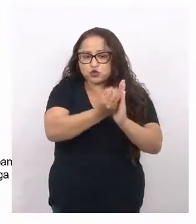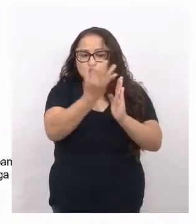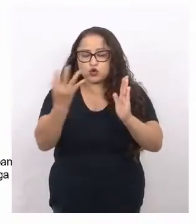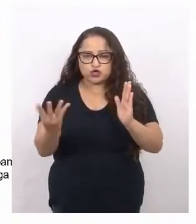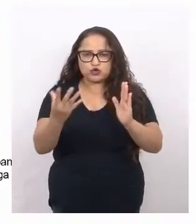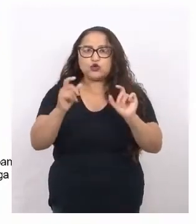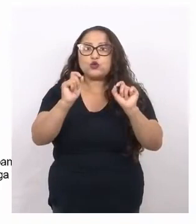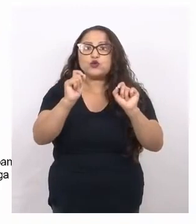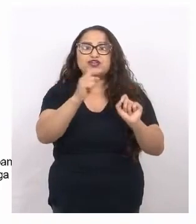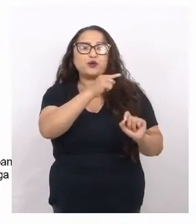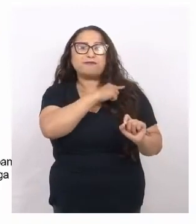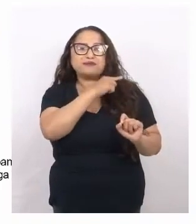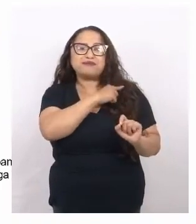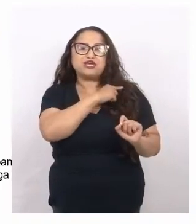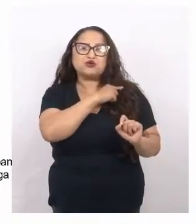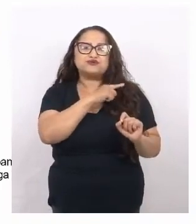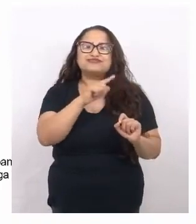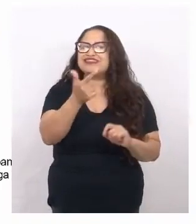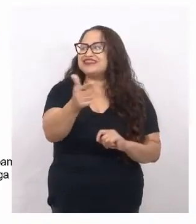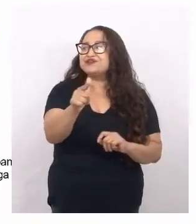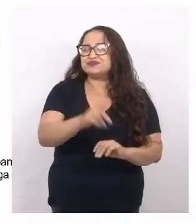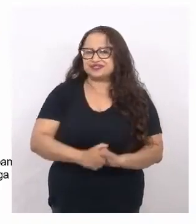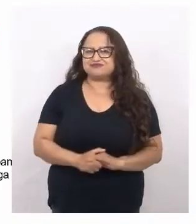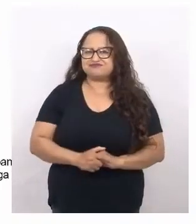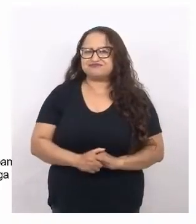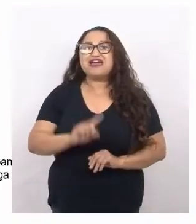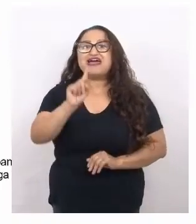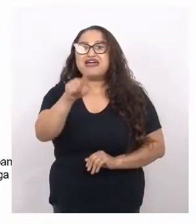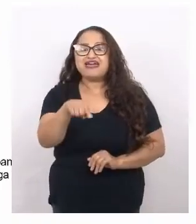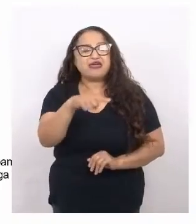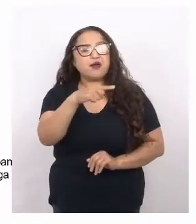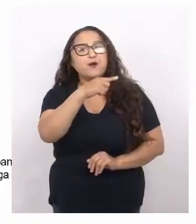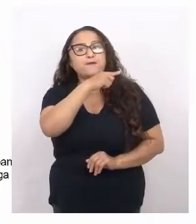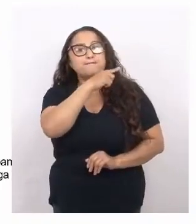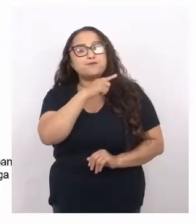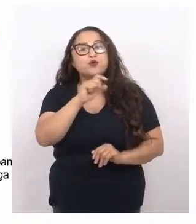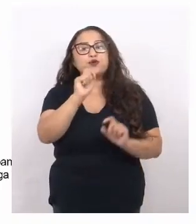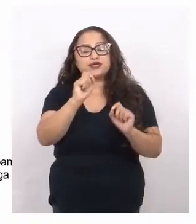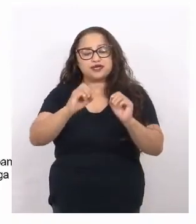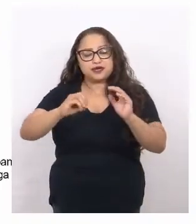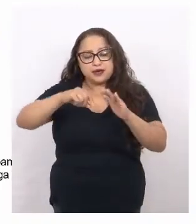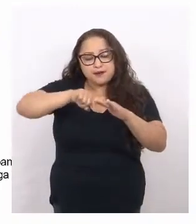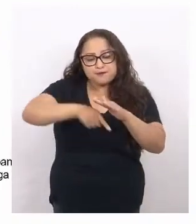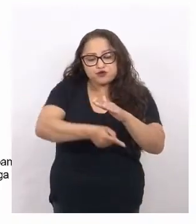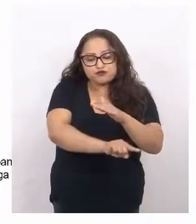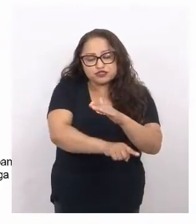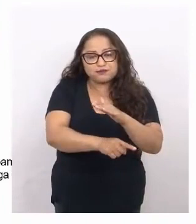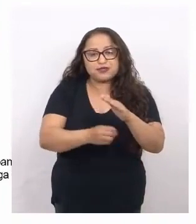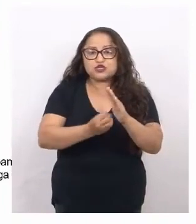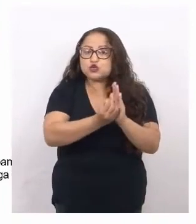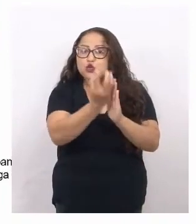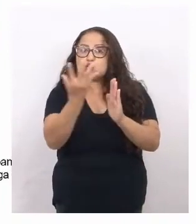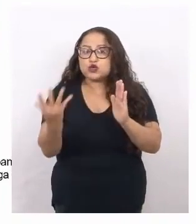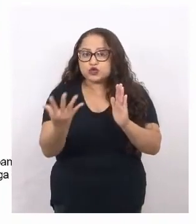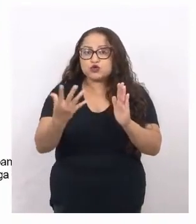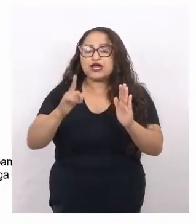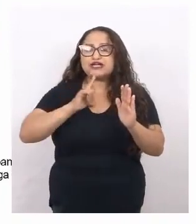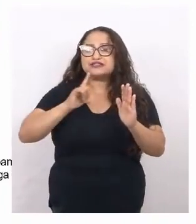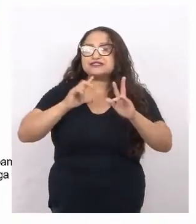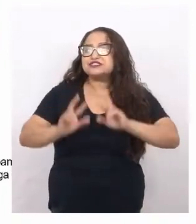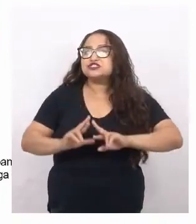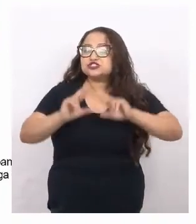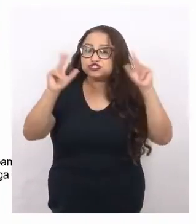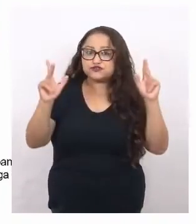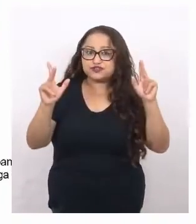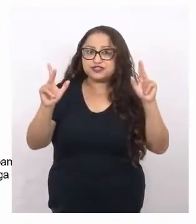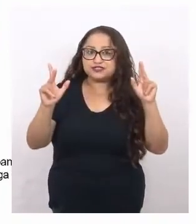tem, tá? É esse aprofundamento curricular que tem algumas características ligeiramente diferentes do que o que a